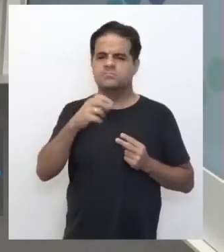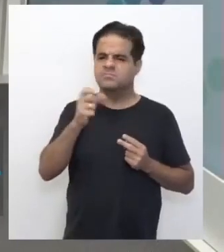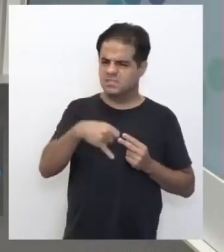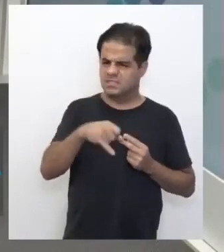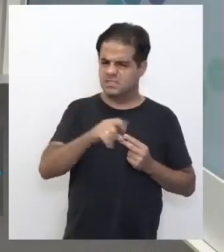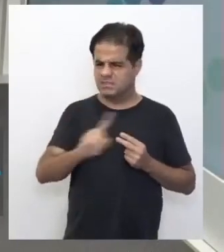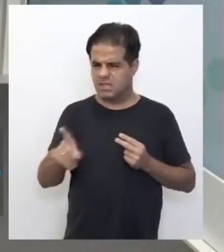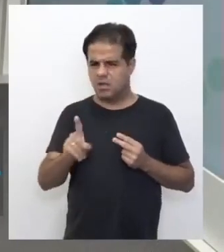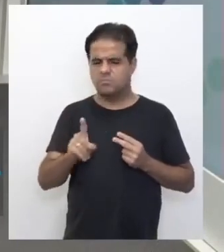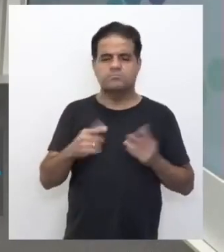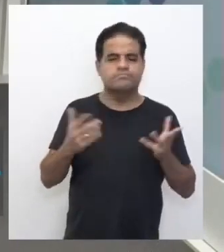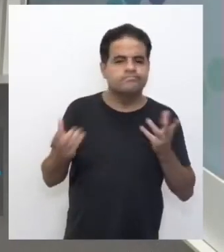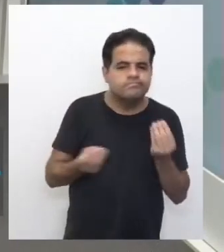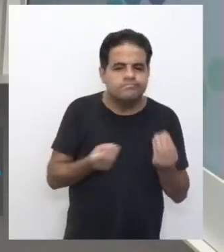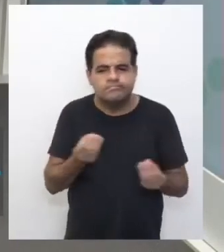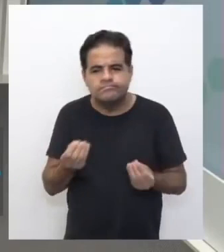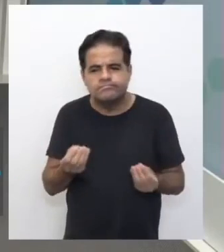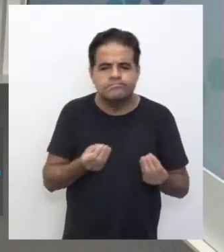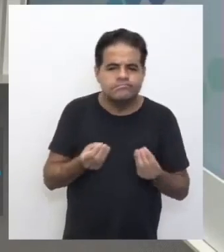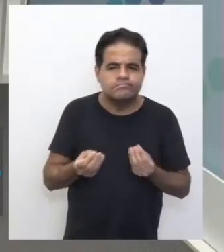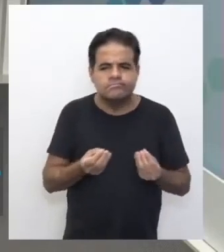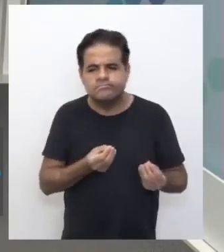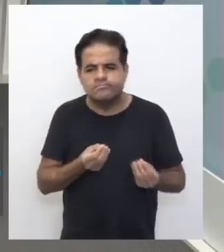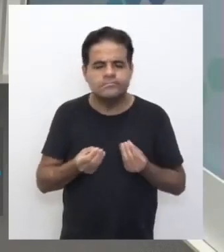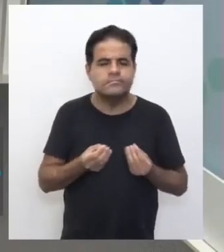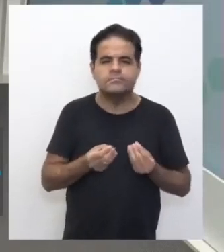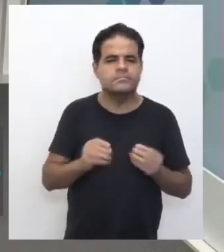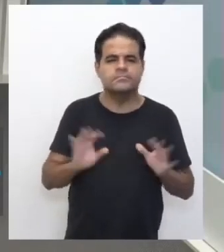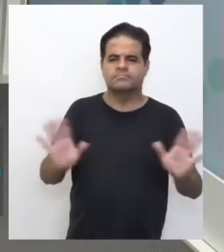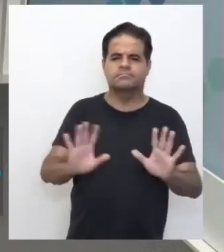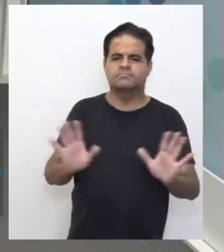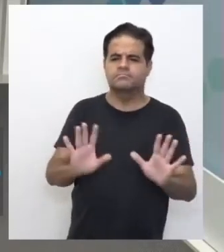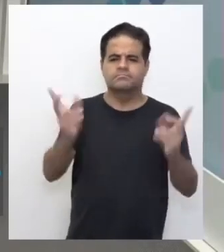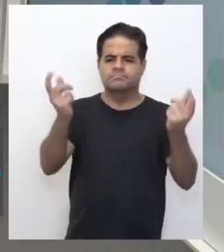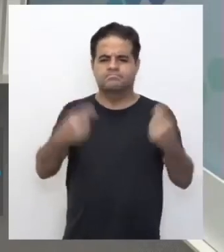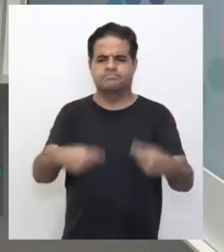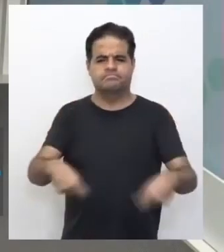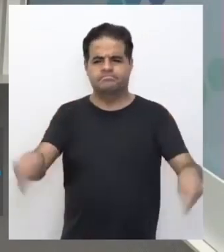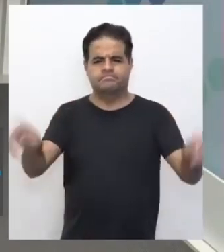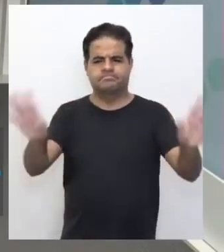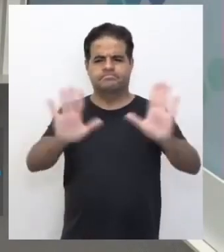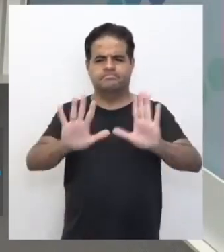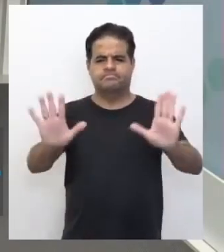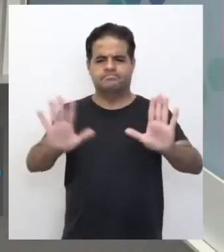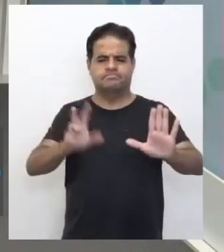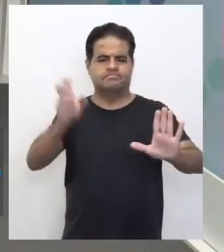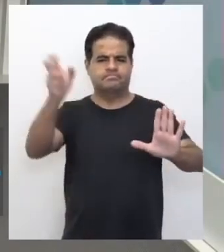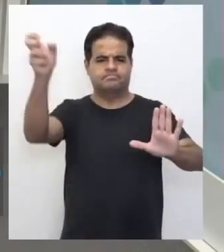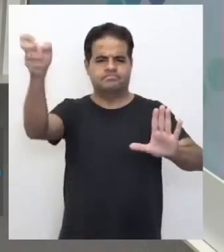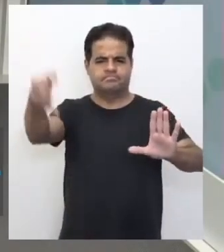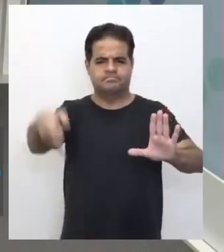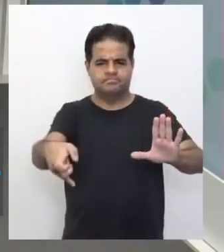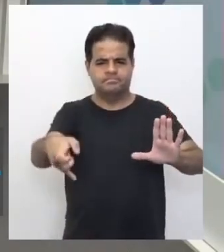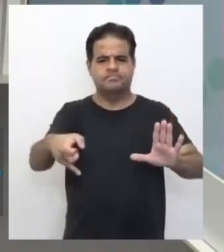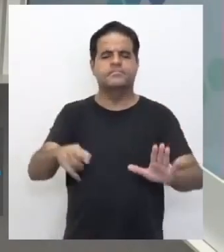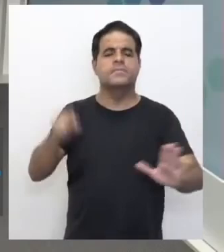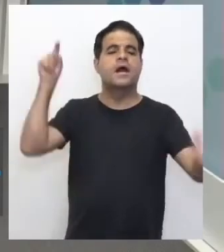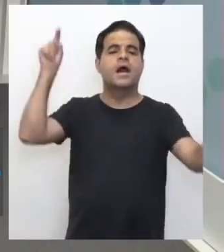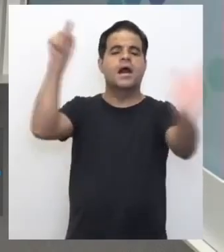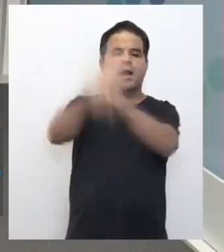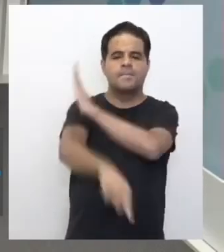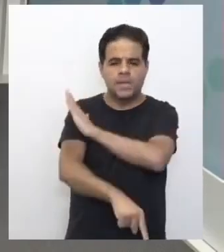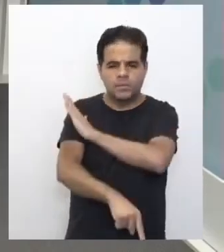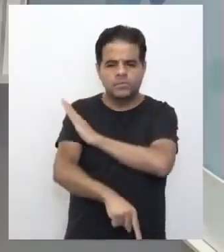pro anterior não, pro esse é sim? Pode ser, aí né? tem aqui não necessariamente, sim. Mas aí a pergunta